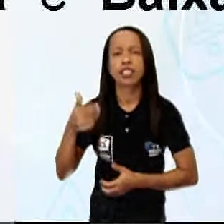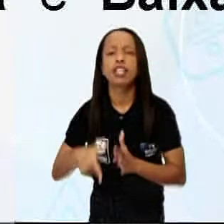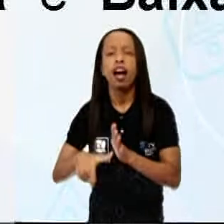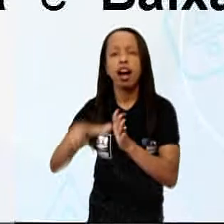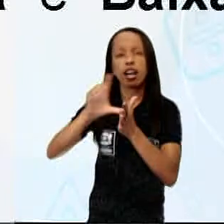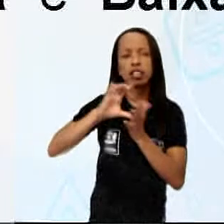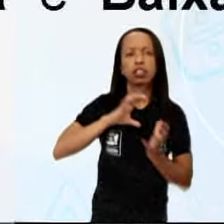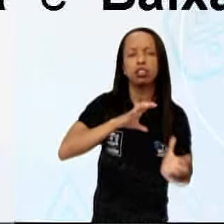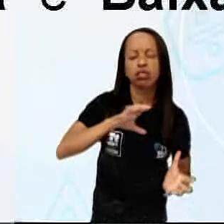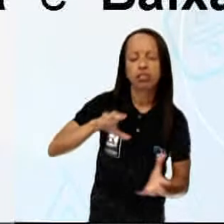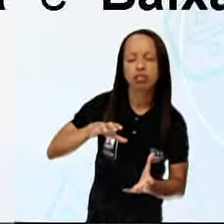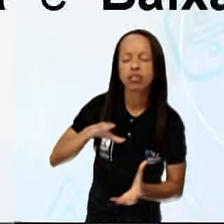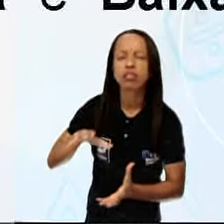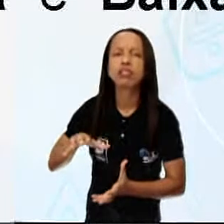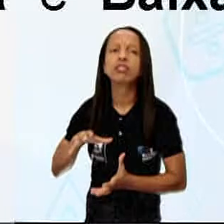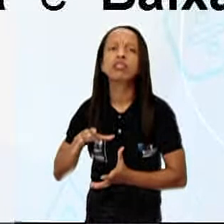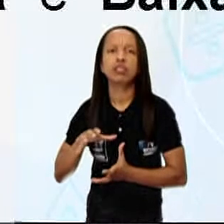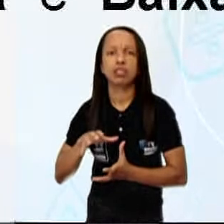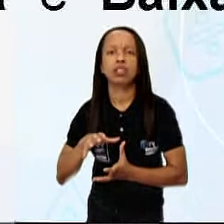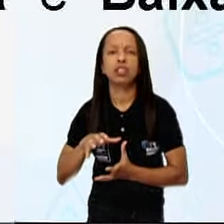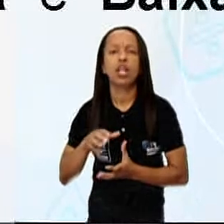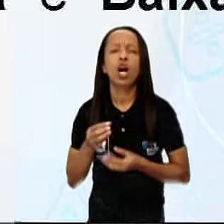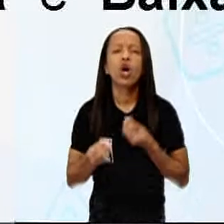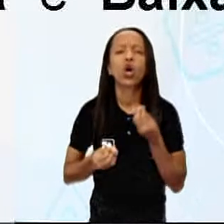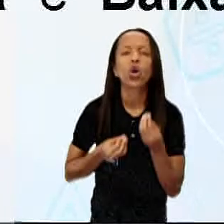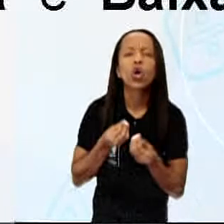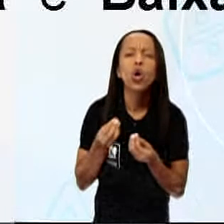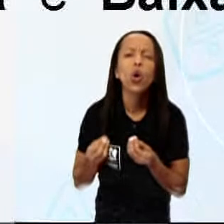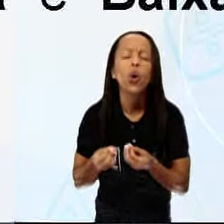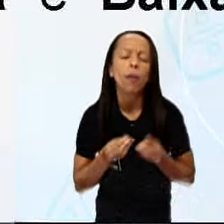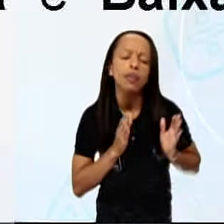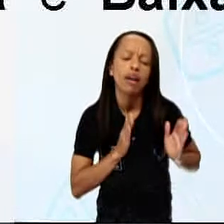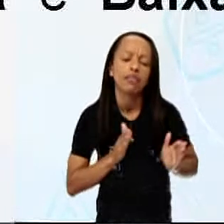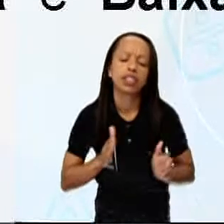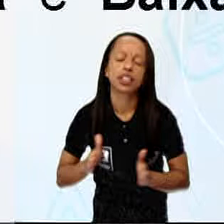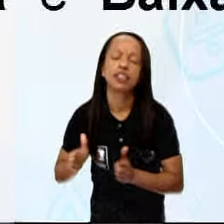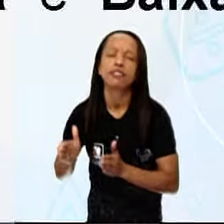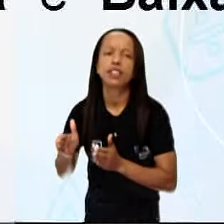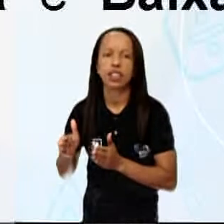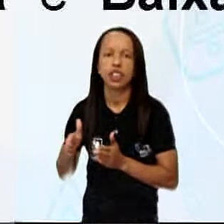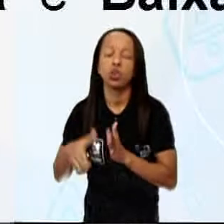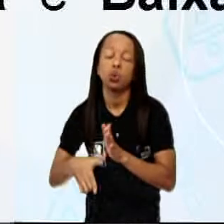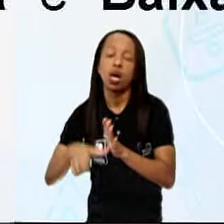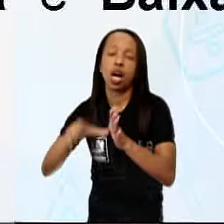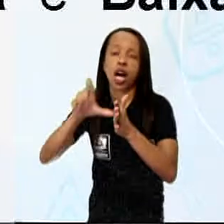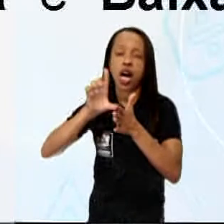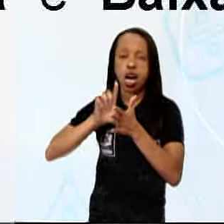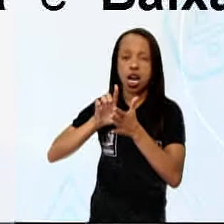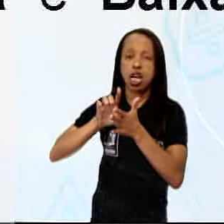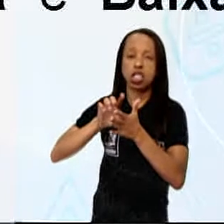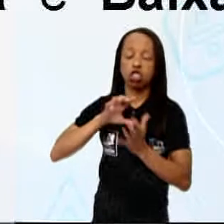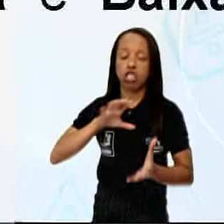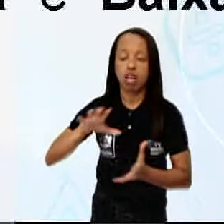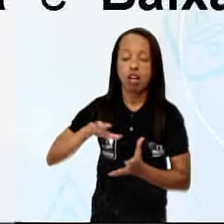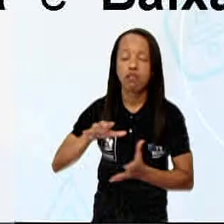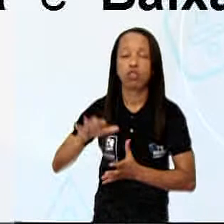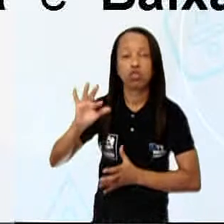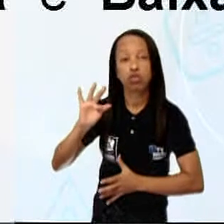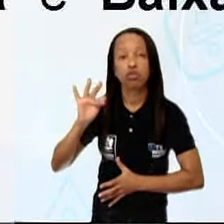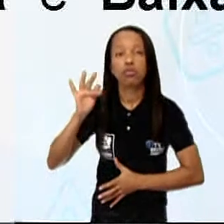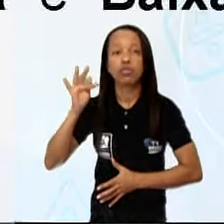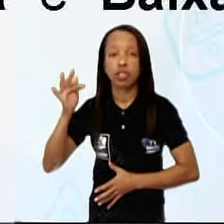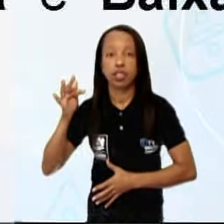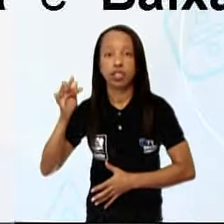dividida a sociedade francesa um pouco antes da Revolução. Então nós temos aí na resposta, tá certo? Que se você assistiu a aula